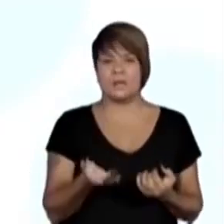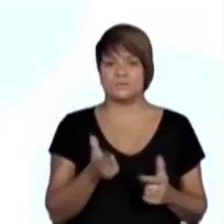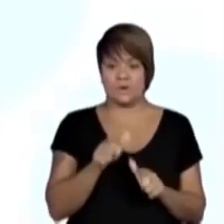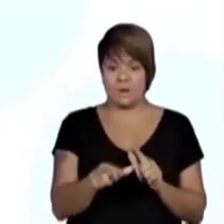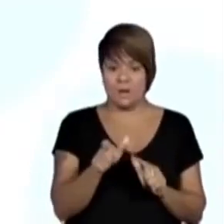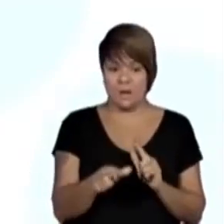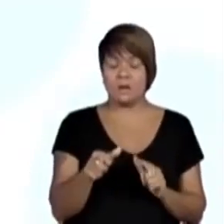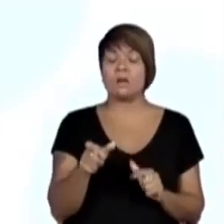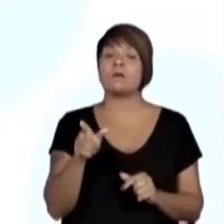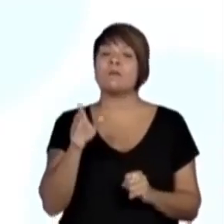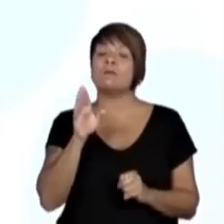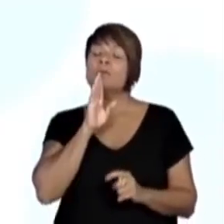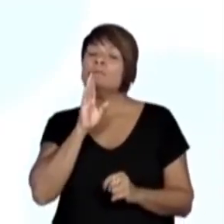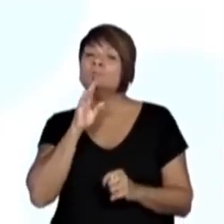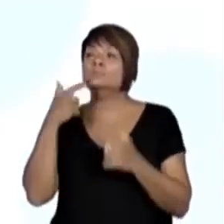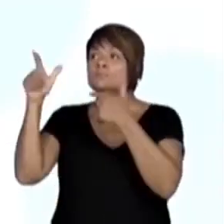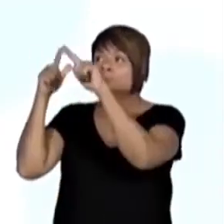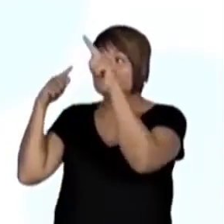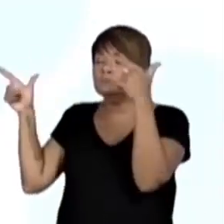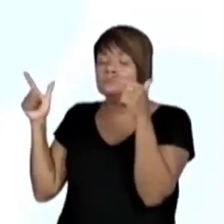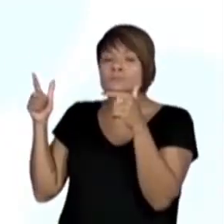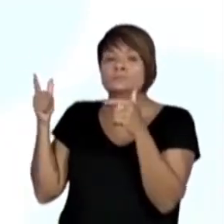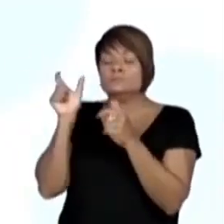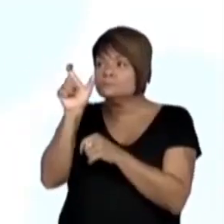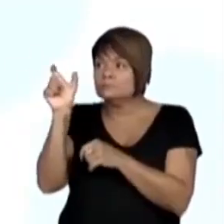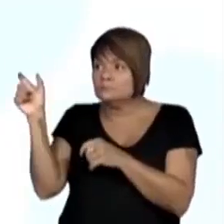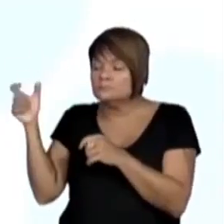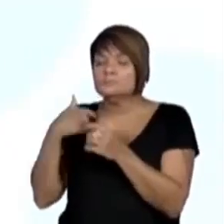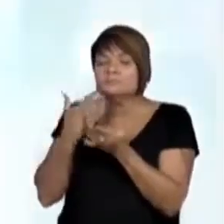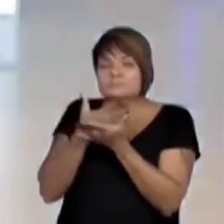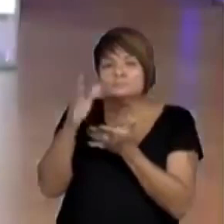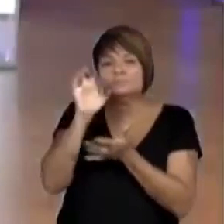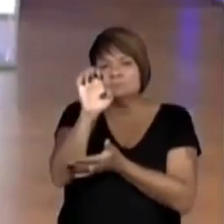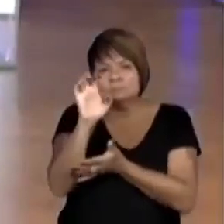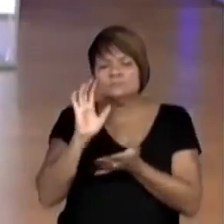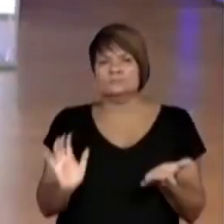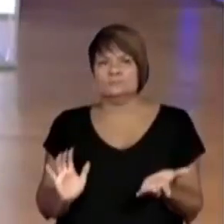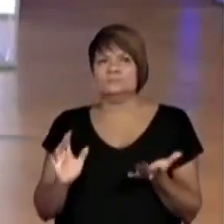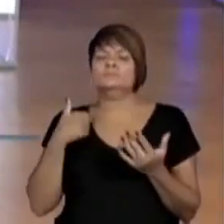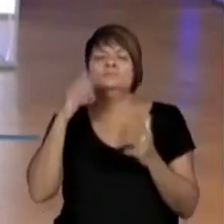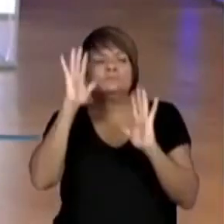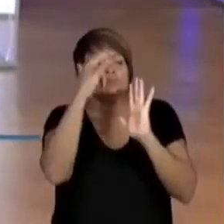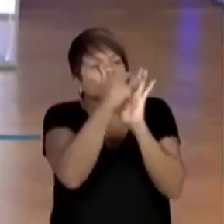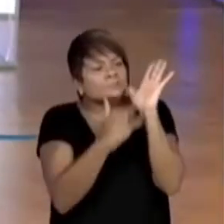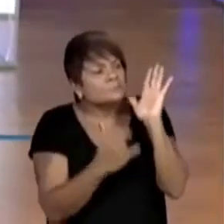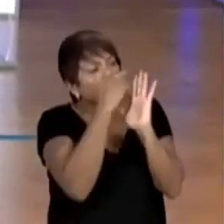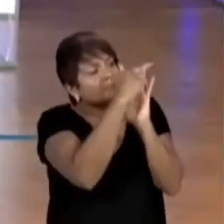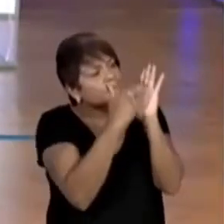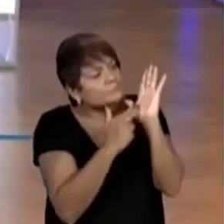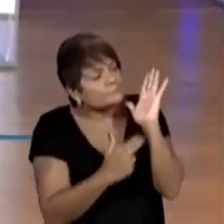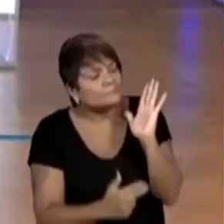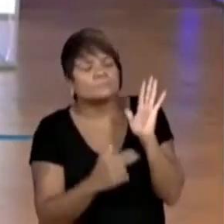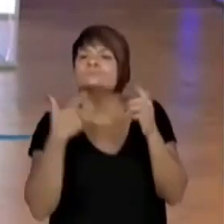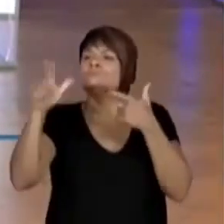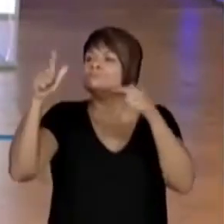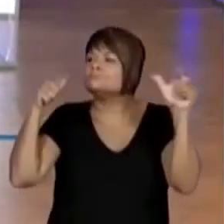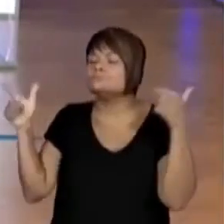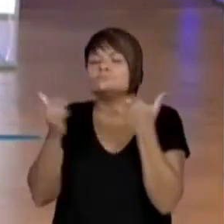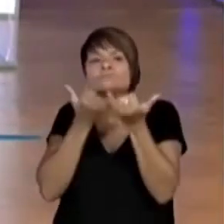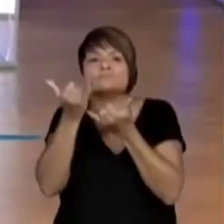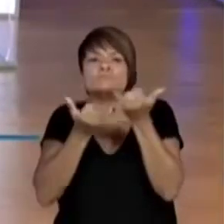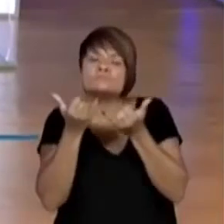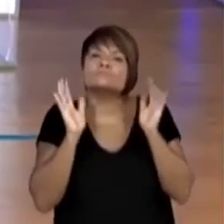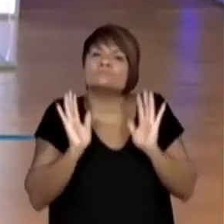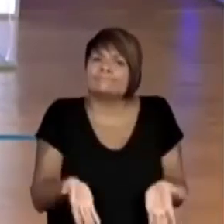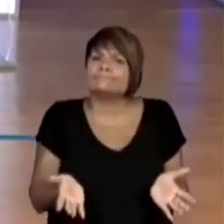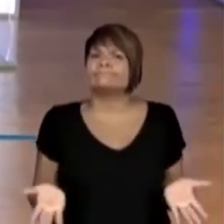um repertório gigante de outras palavras, já fiz lista de nomes, já fiz lista das outras brincadeiras que eu